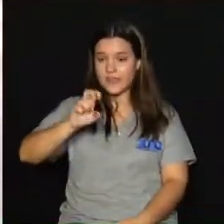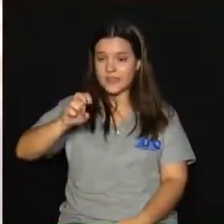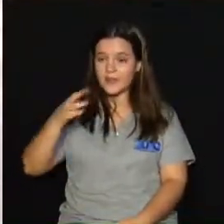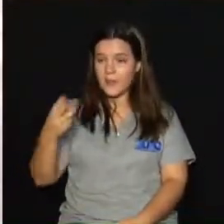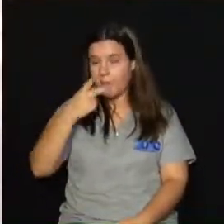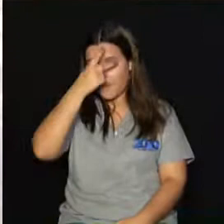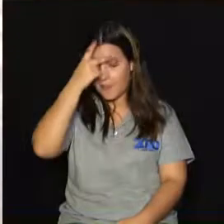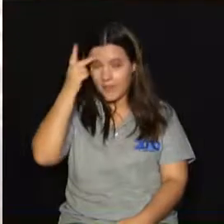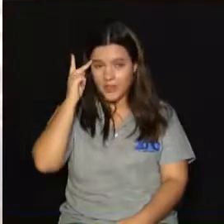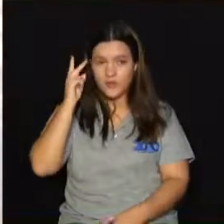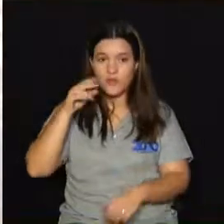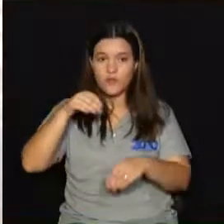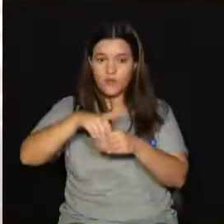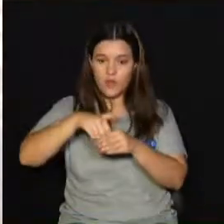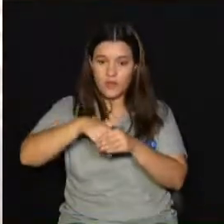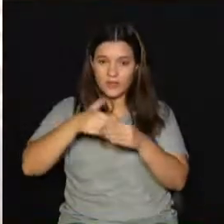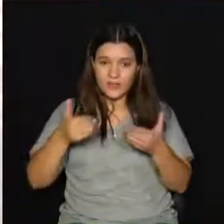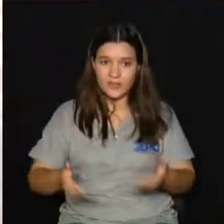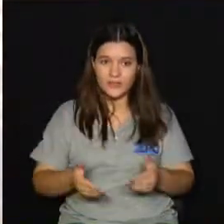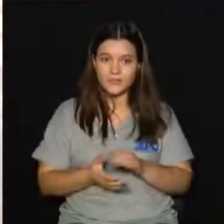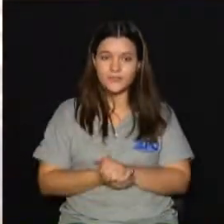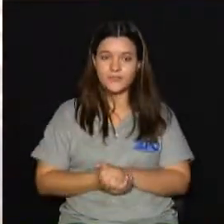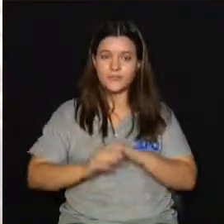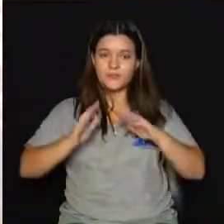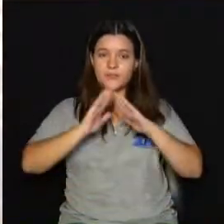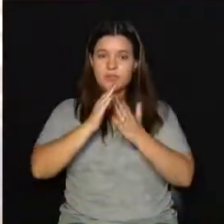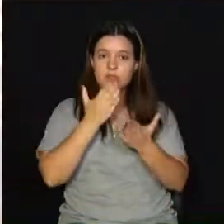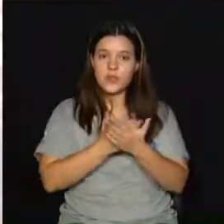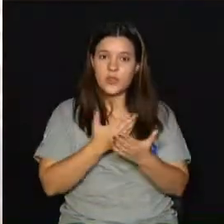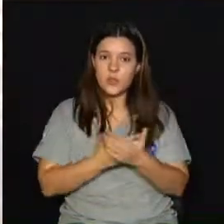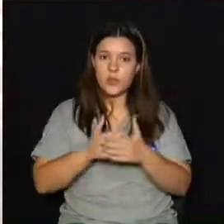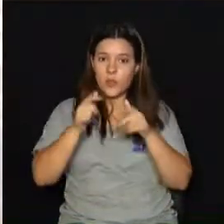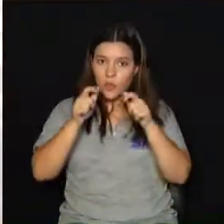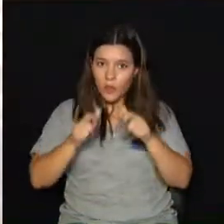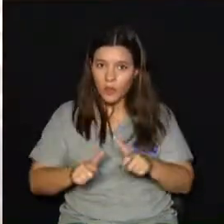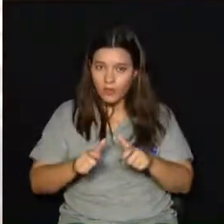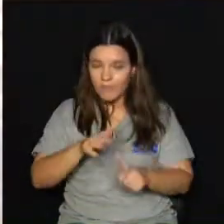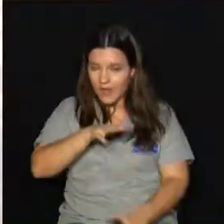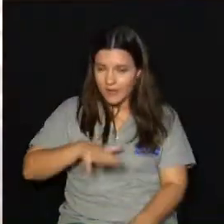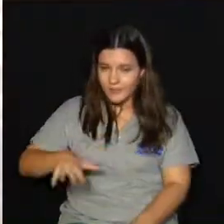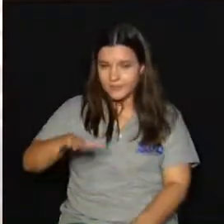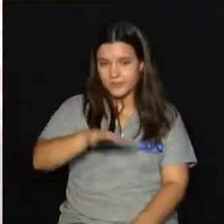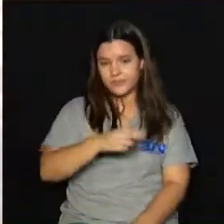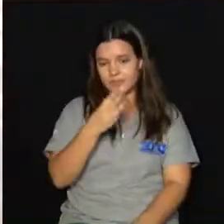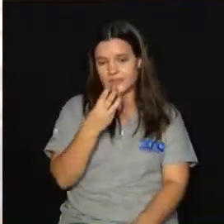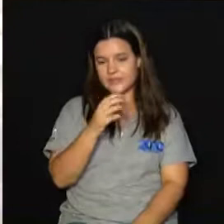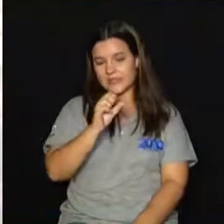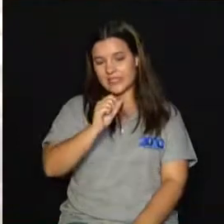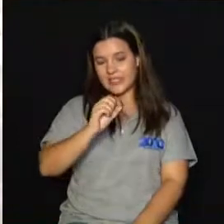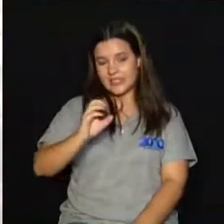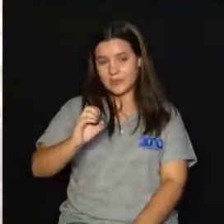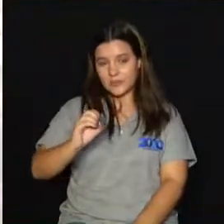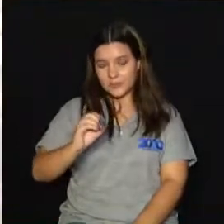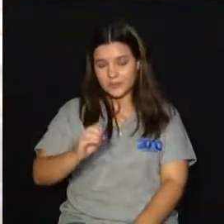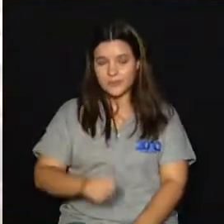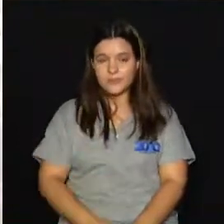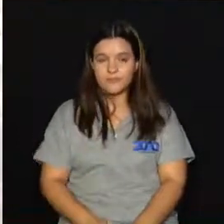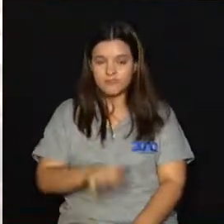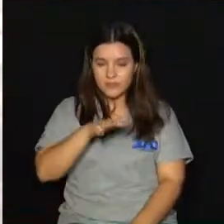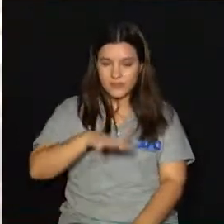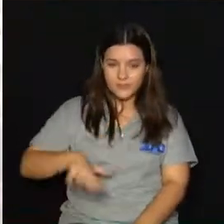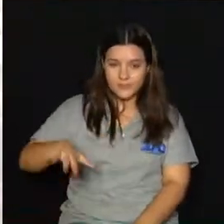5.853 eleitores. Esta escola é um dos locais de votação da zona 380. Essa zona